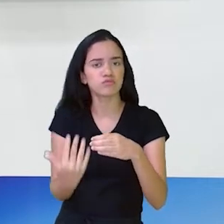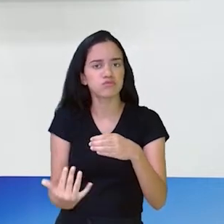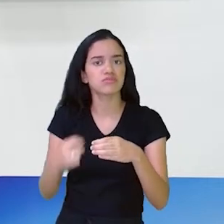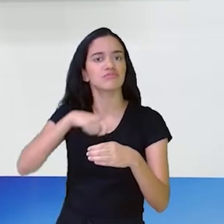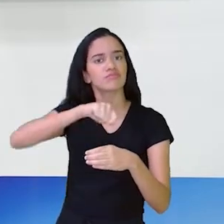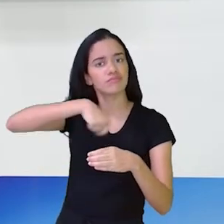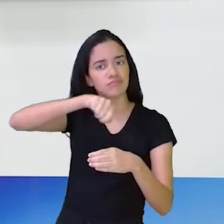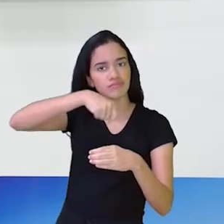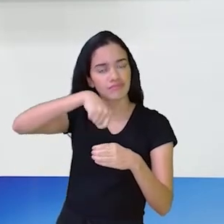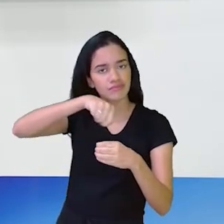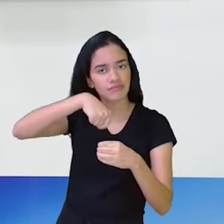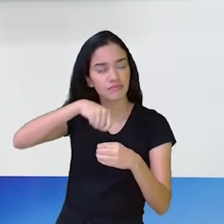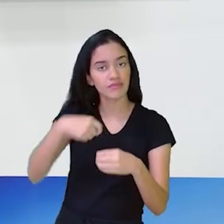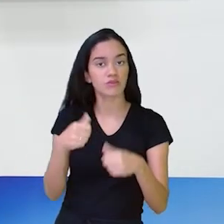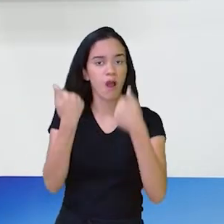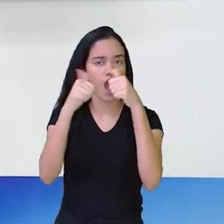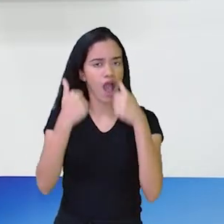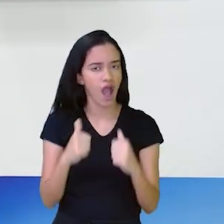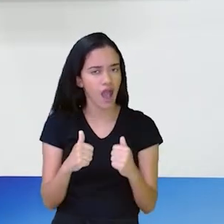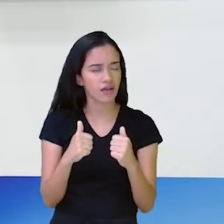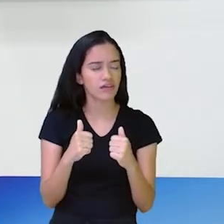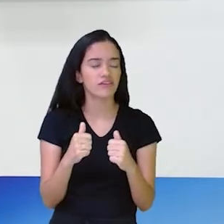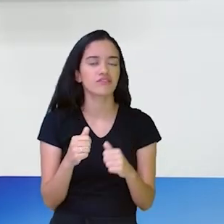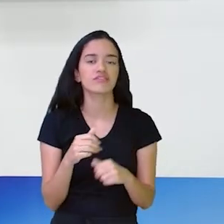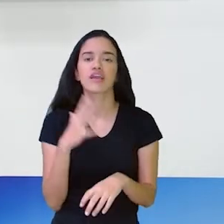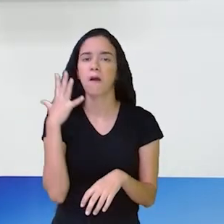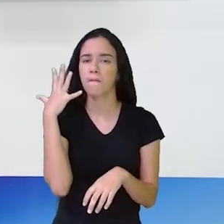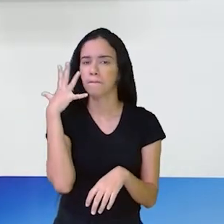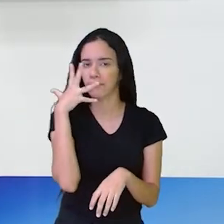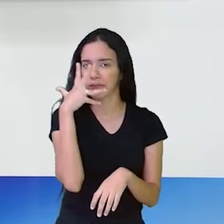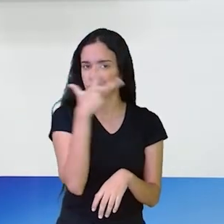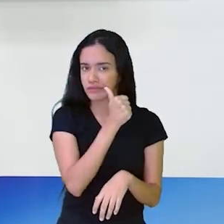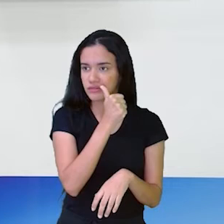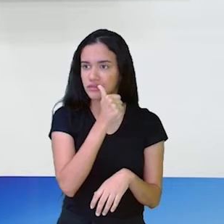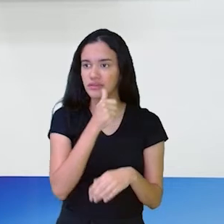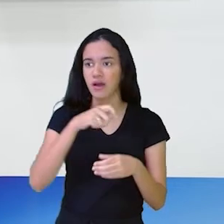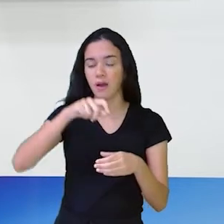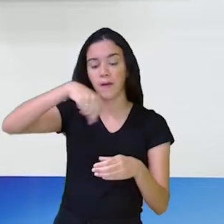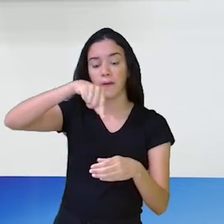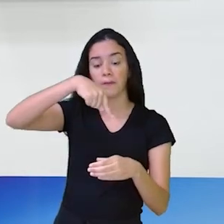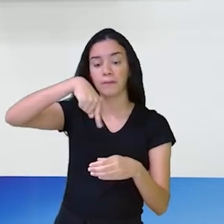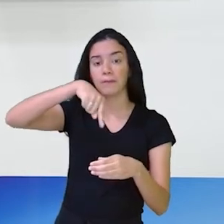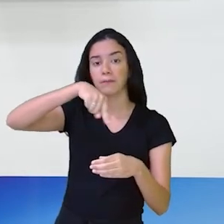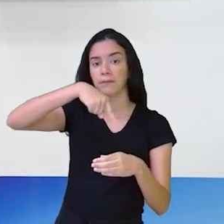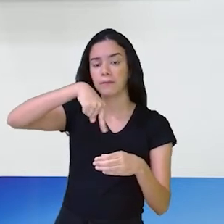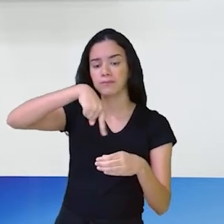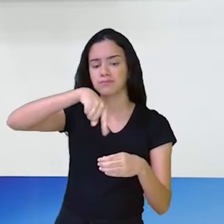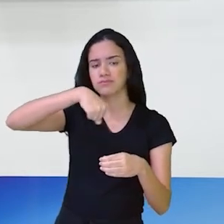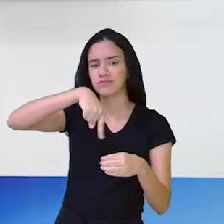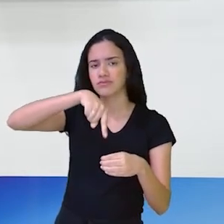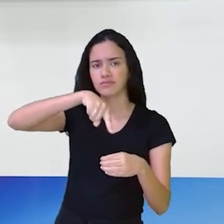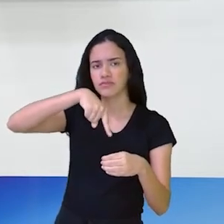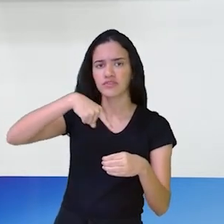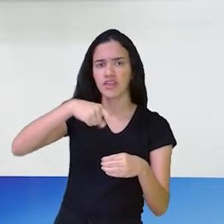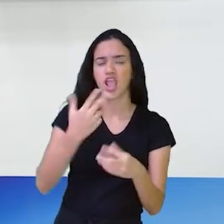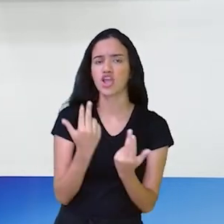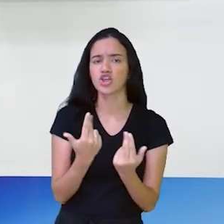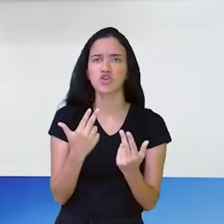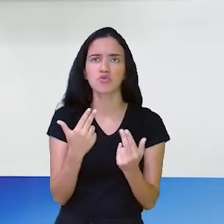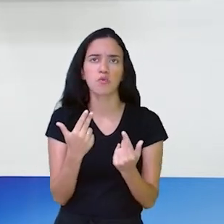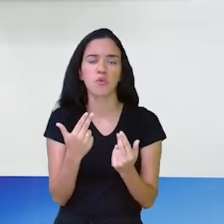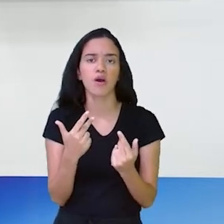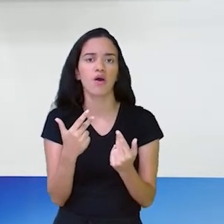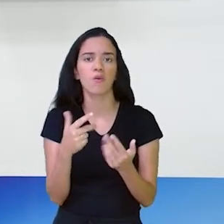para a tua arte ficar bem bonita. Dá uma mexidinha assim, ó, como a gente mexe o café,